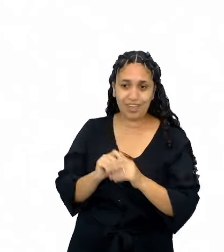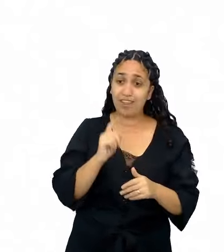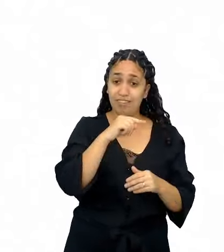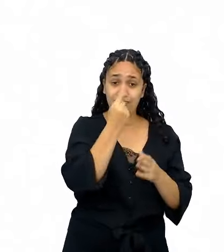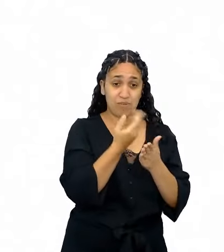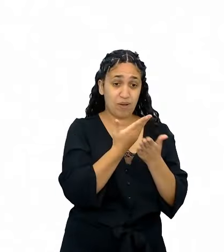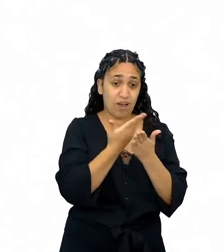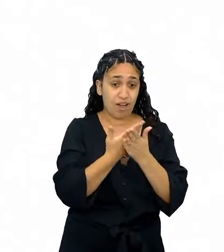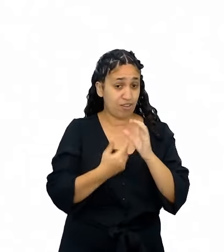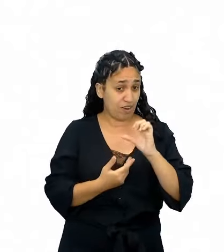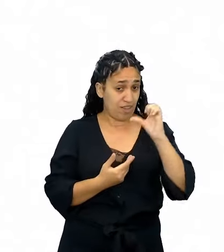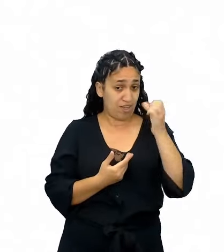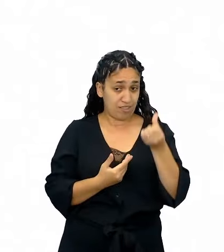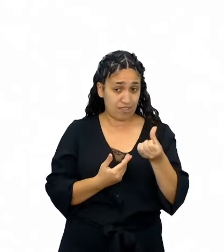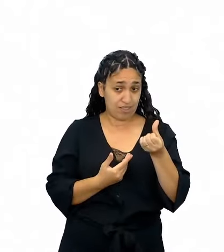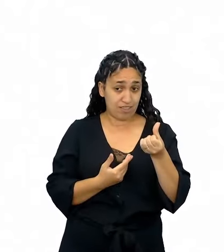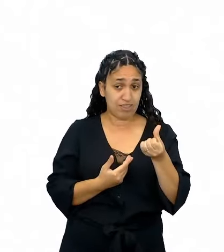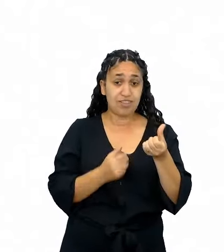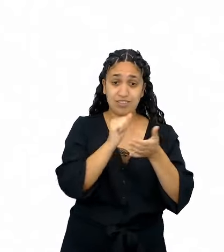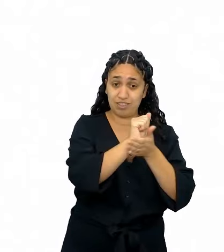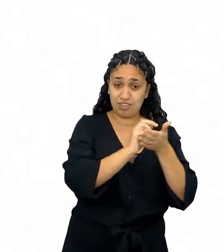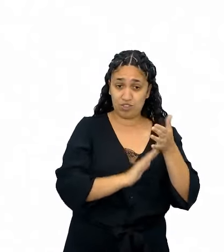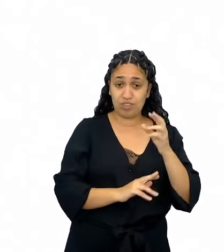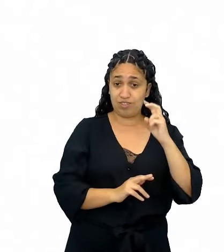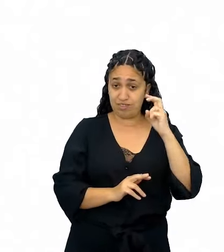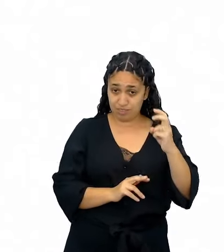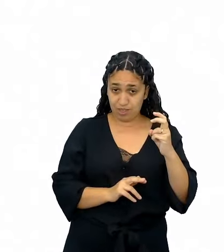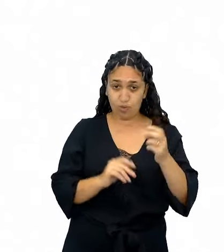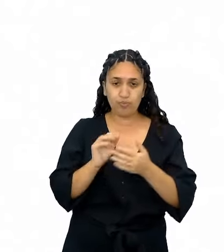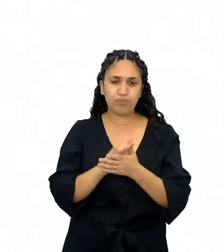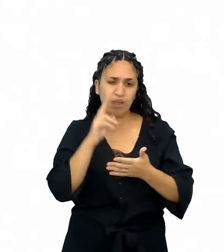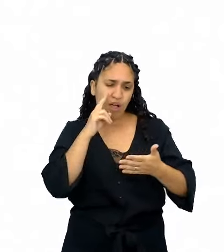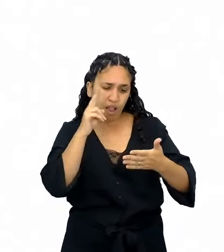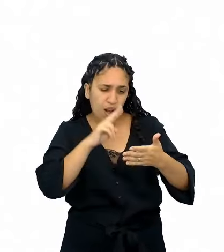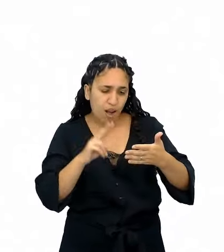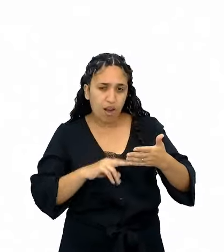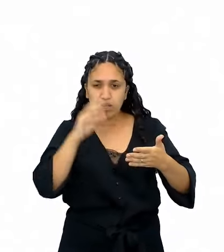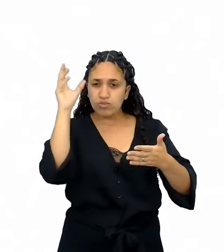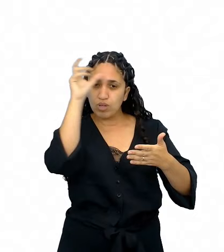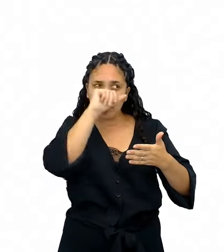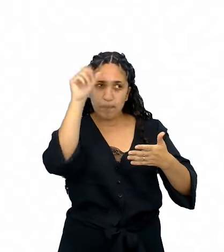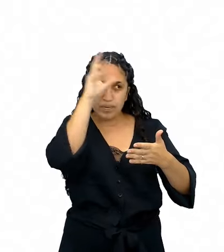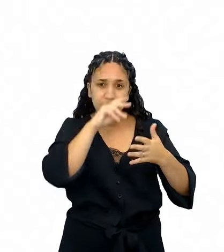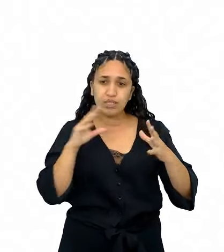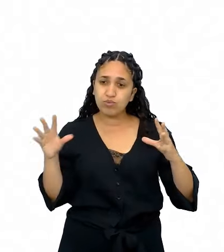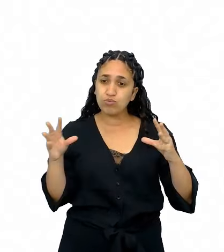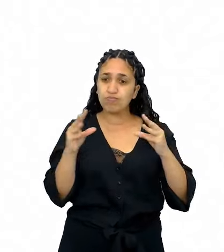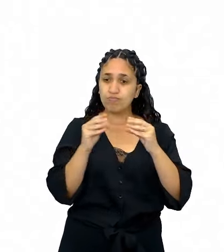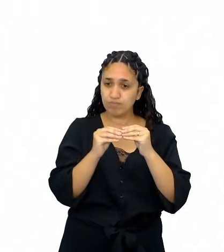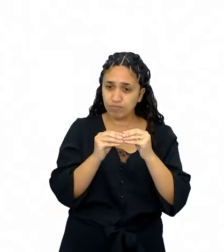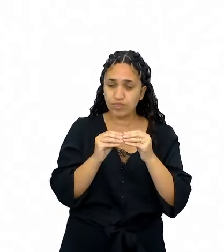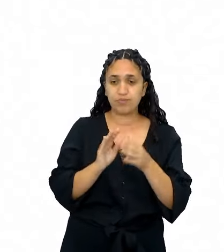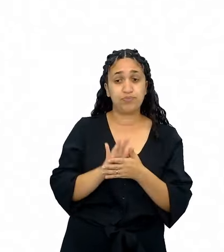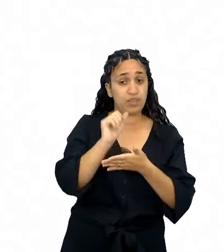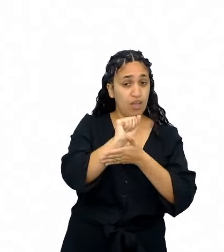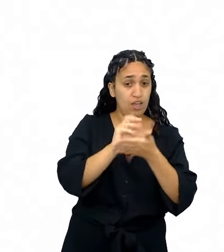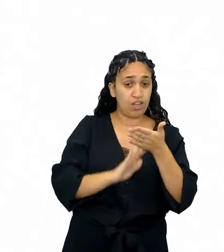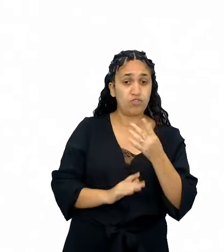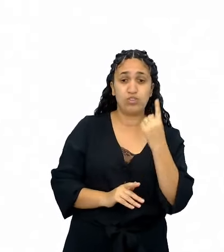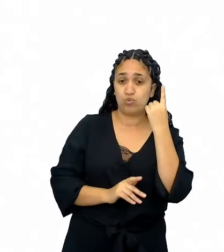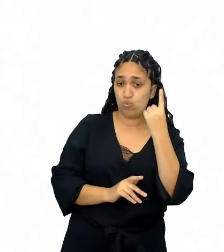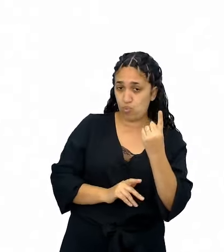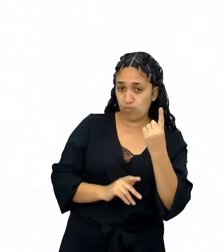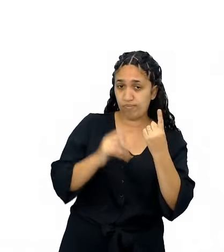a atividade 1, que é ler um texto de divulgação científica. A 2, grifar as partes mais importantes de